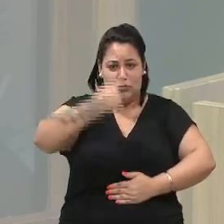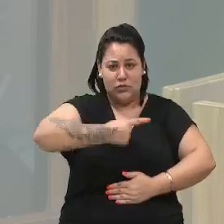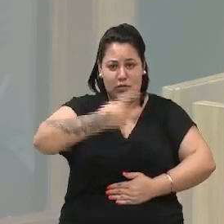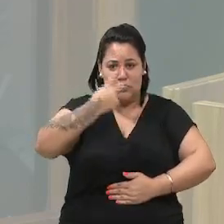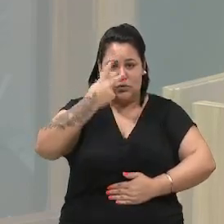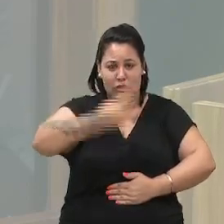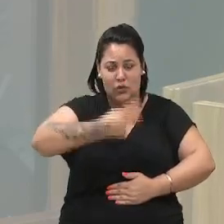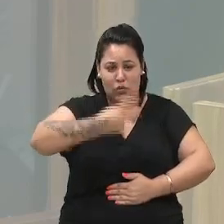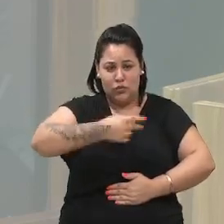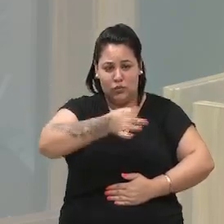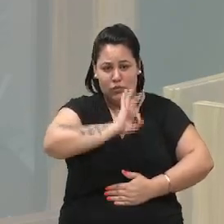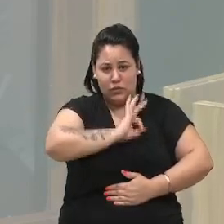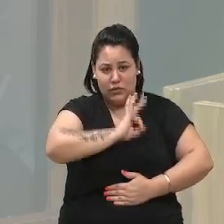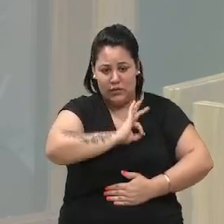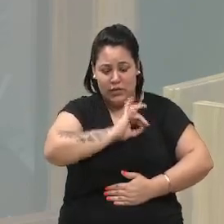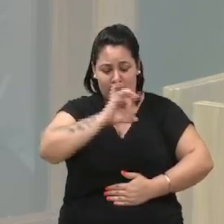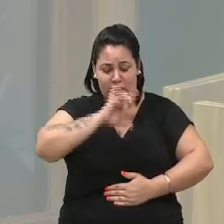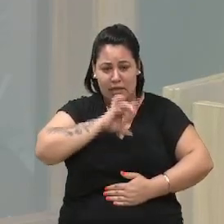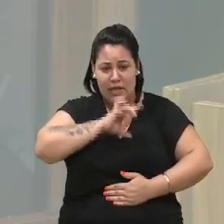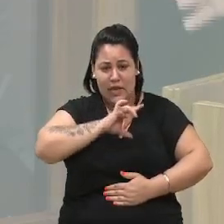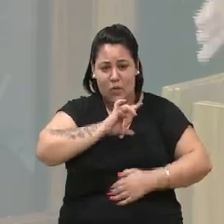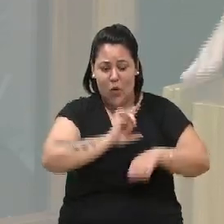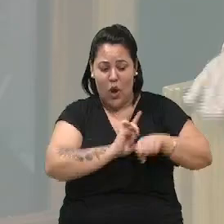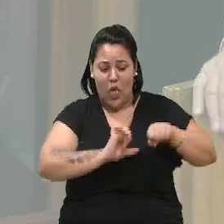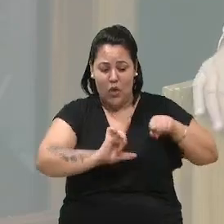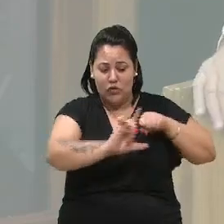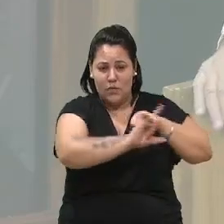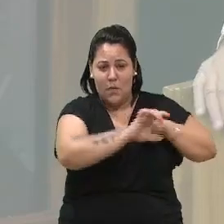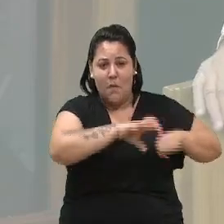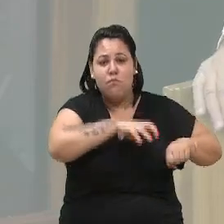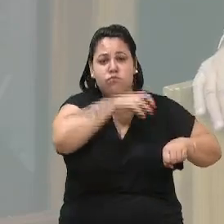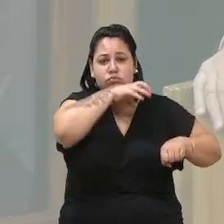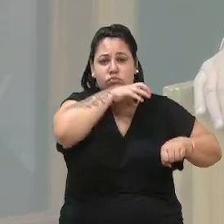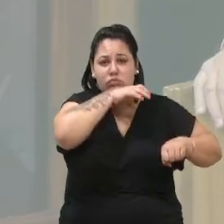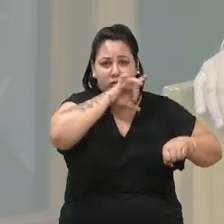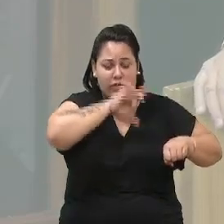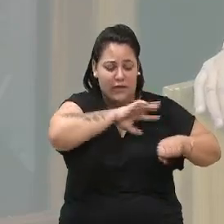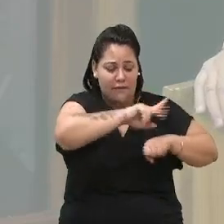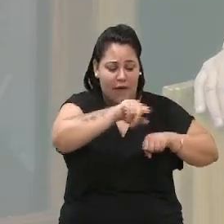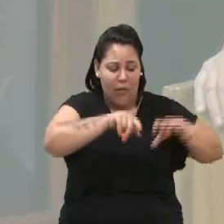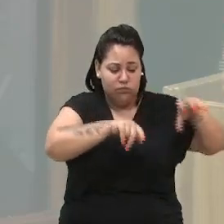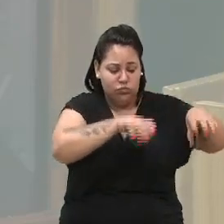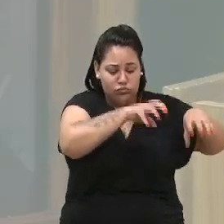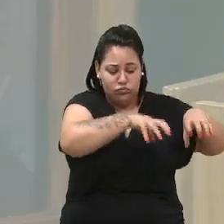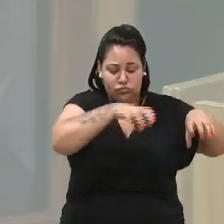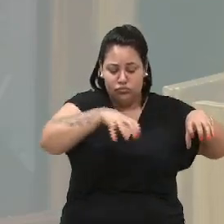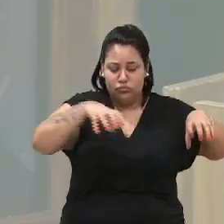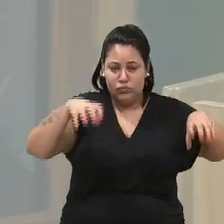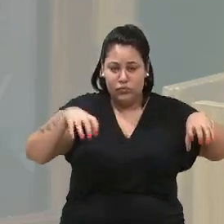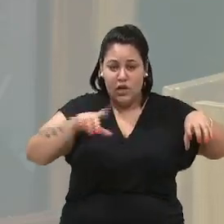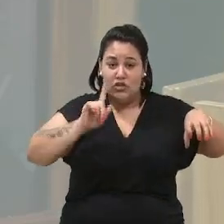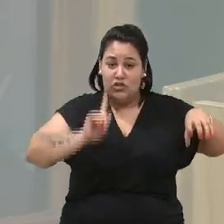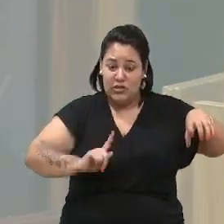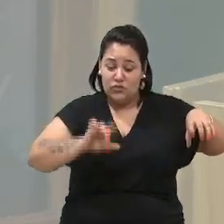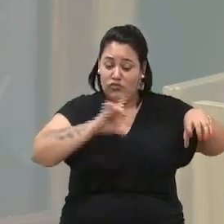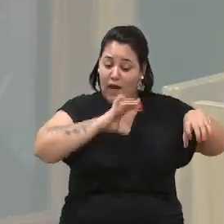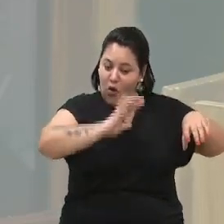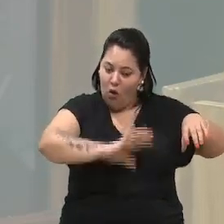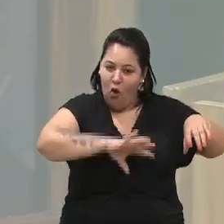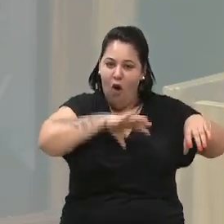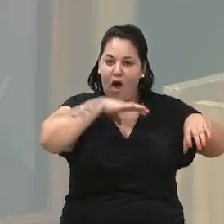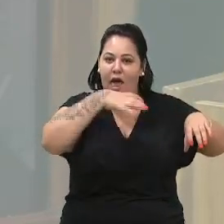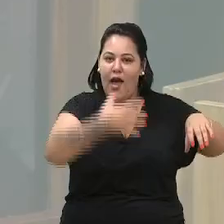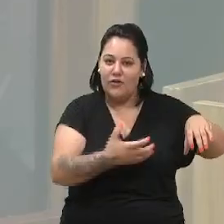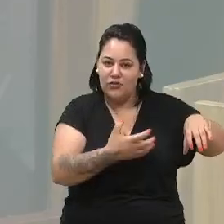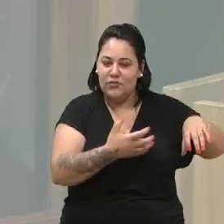da Brigada Militar, tem um loteamento novo e tem vários terrenos. A gestão que tiver coragem vai ter que